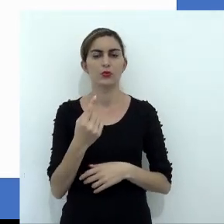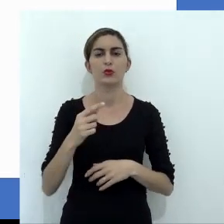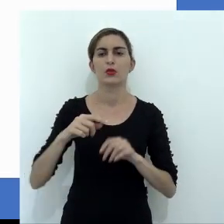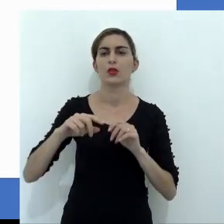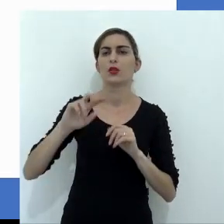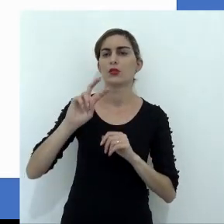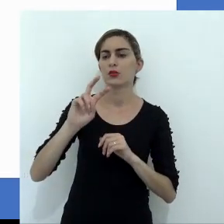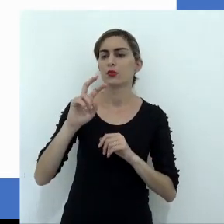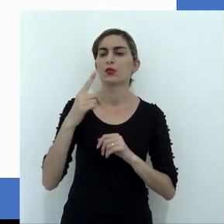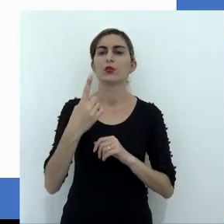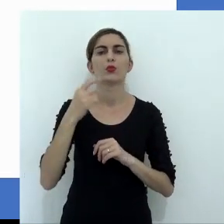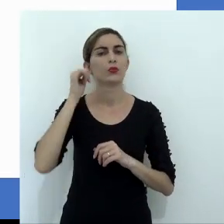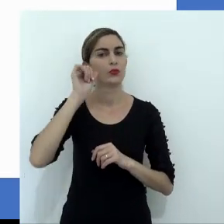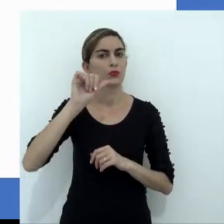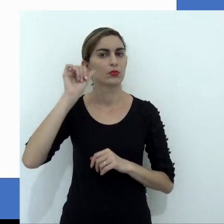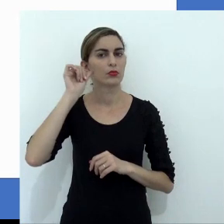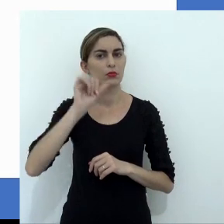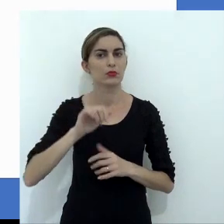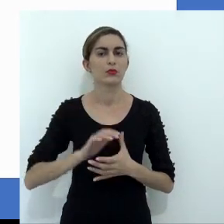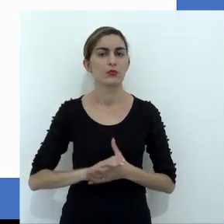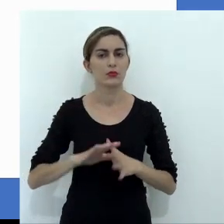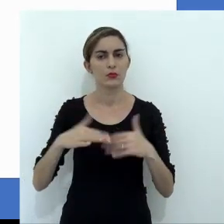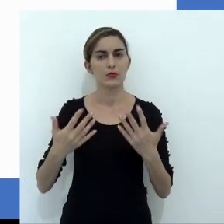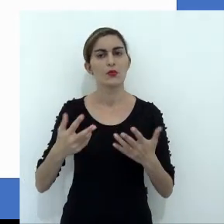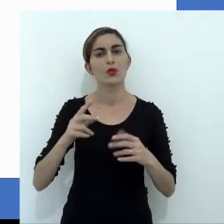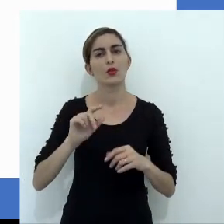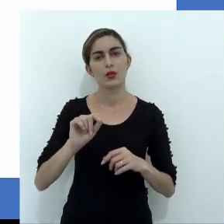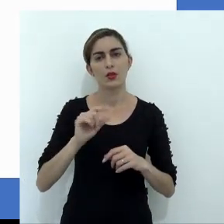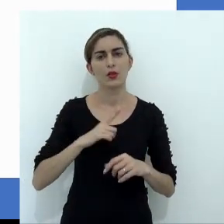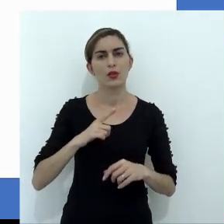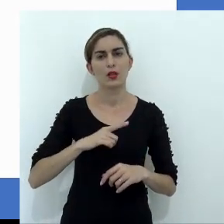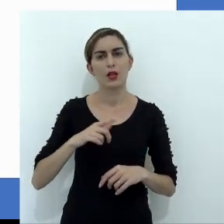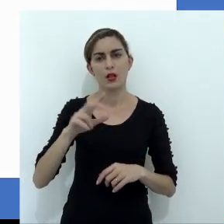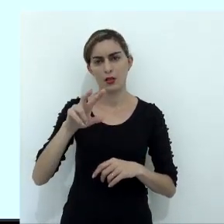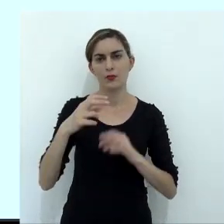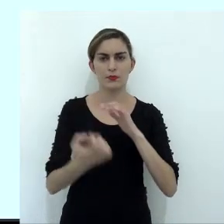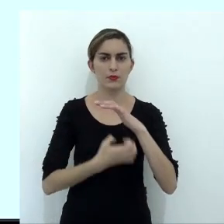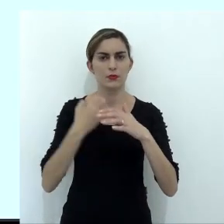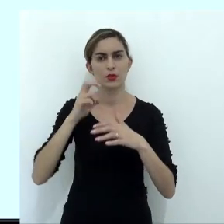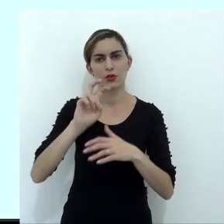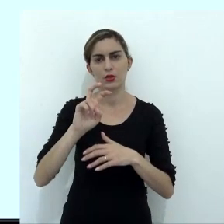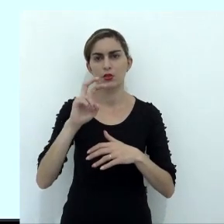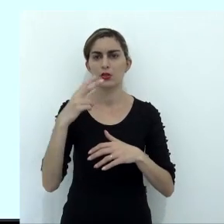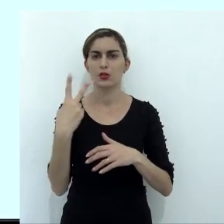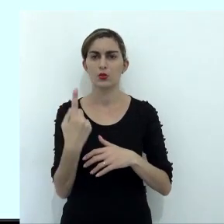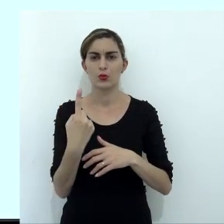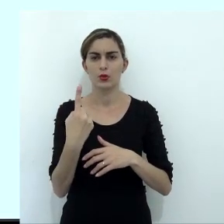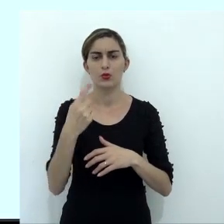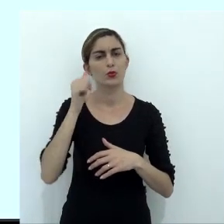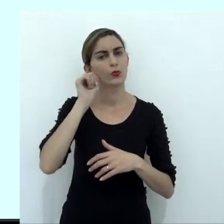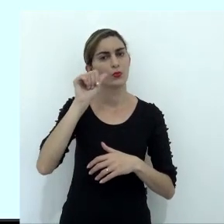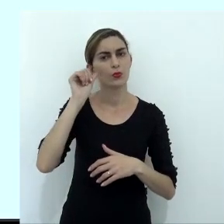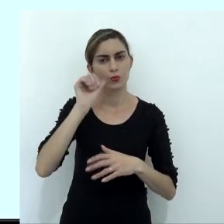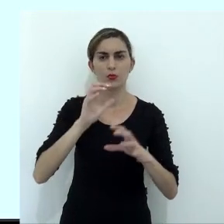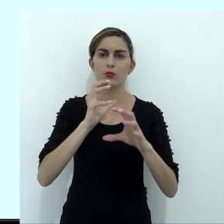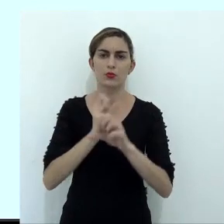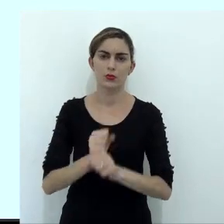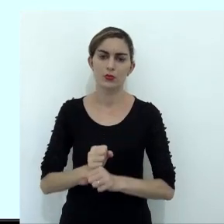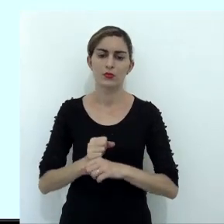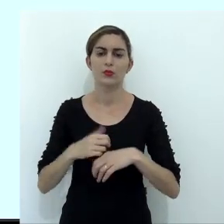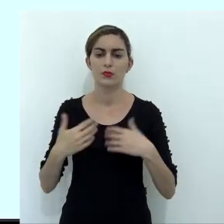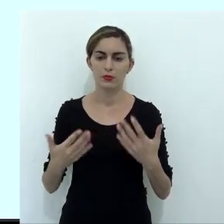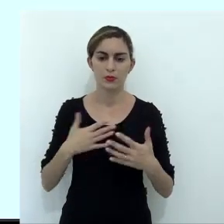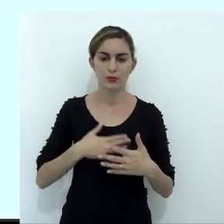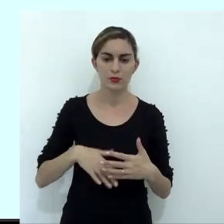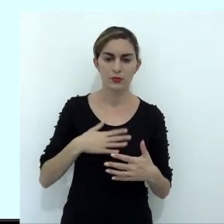menos 34 é igual a 51 mulheres, ou seja, existem nessa empresa um total de 51